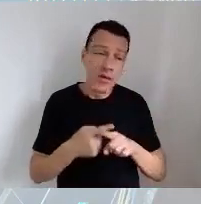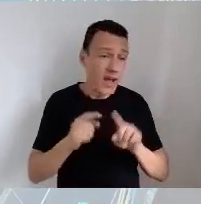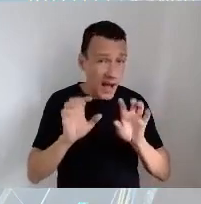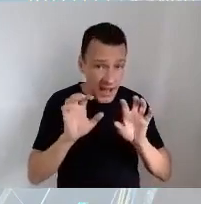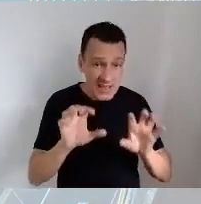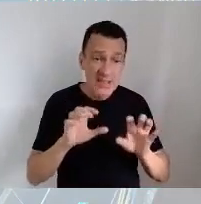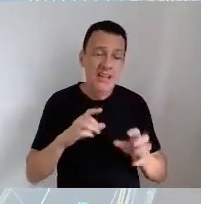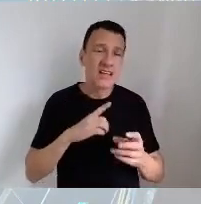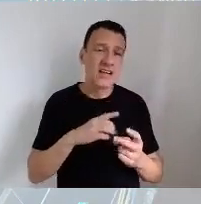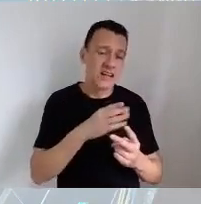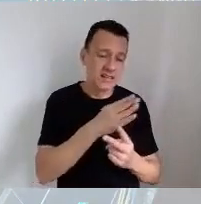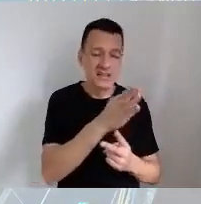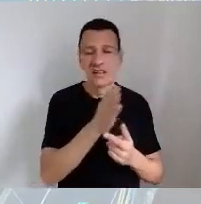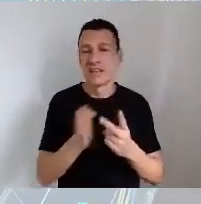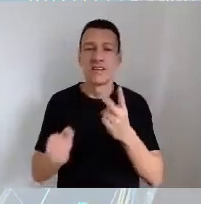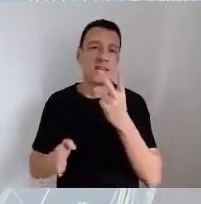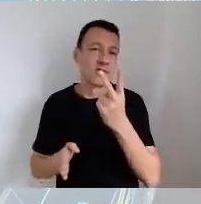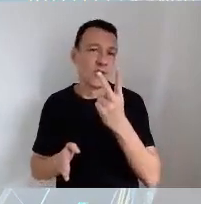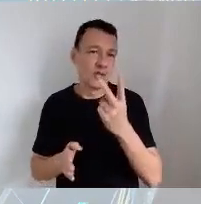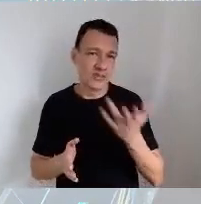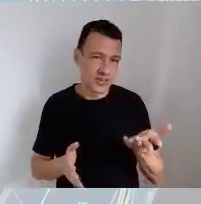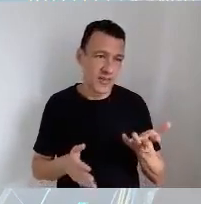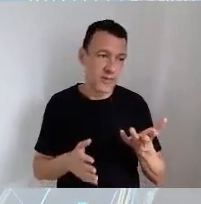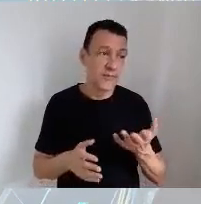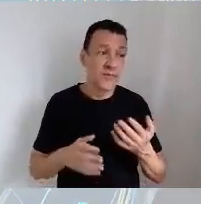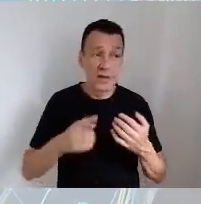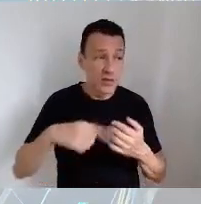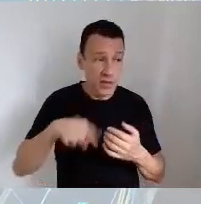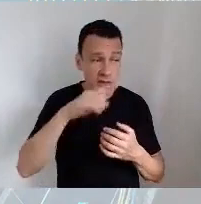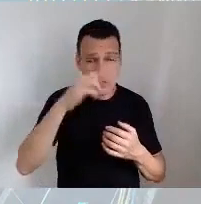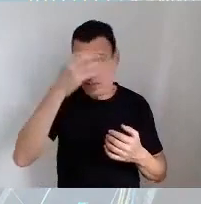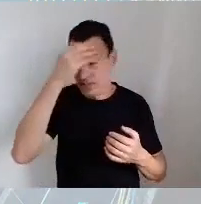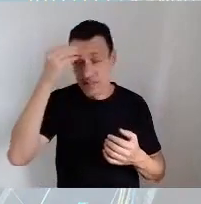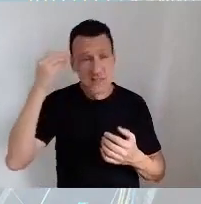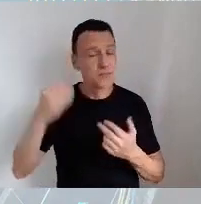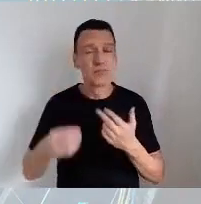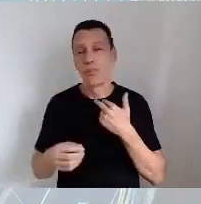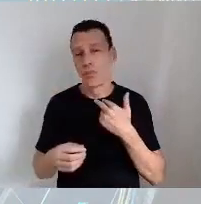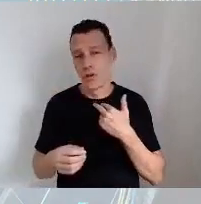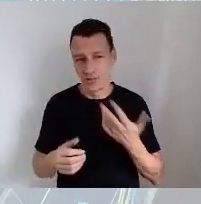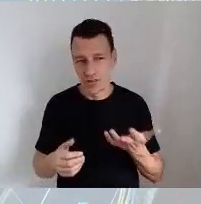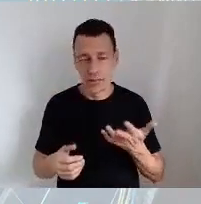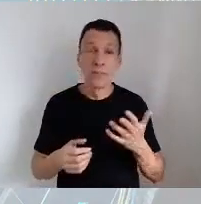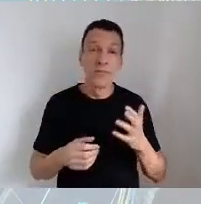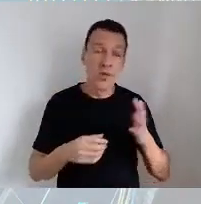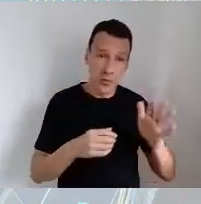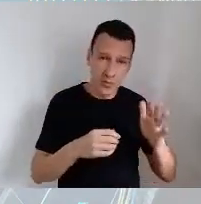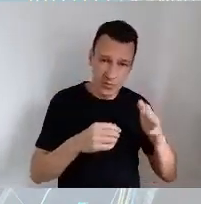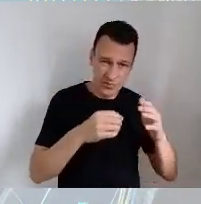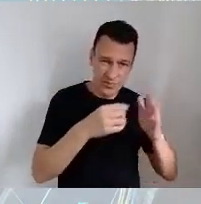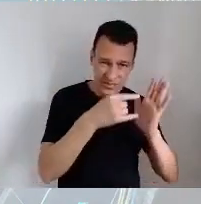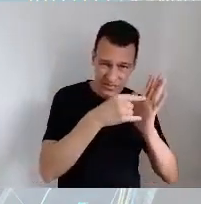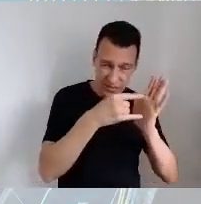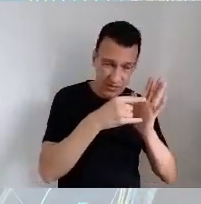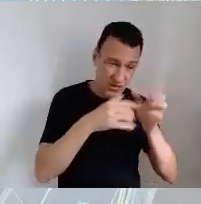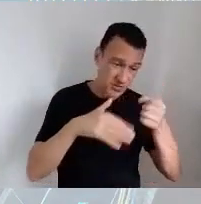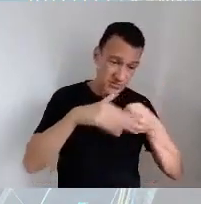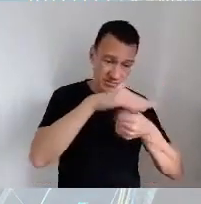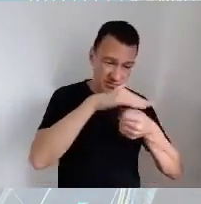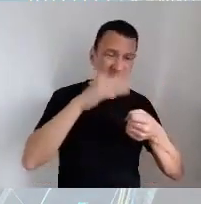importante a gente não perder isso de vista e um programador com maior senioridade geralmente entende isso E aí